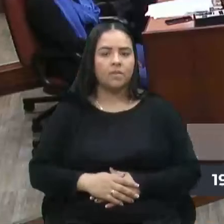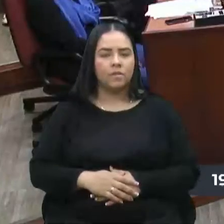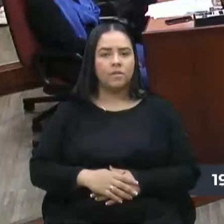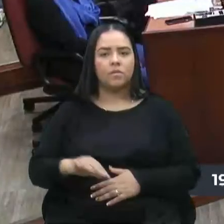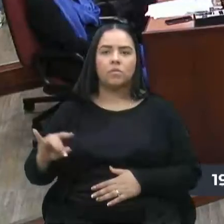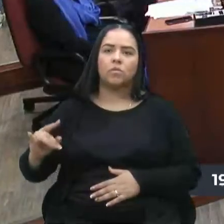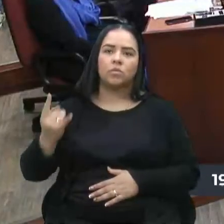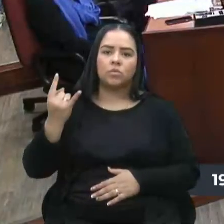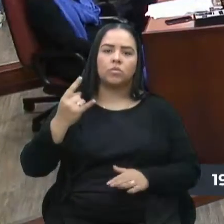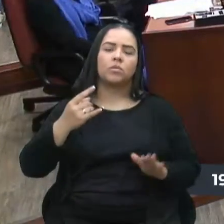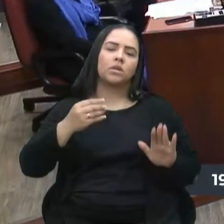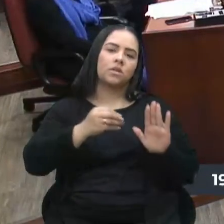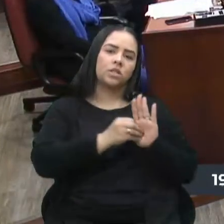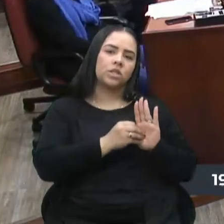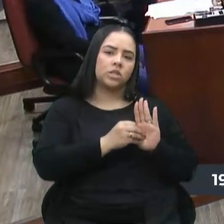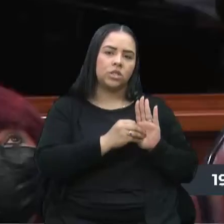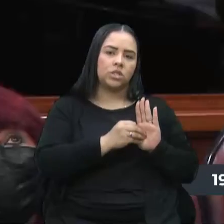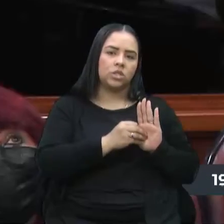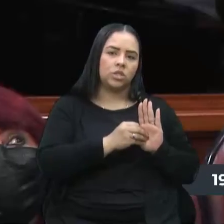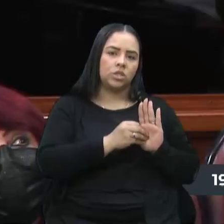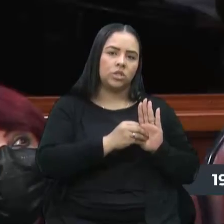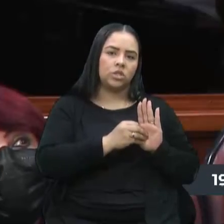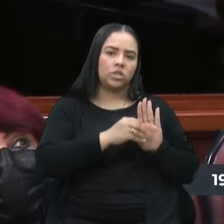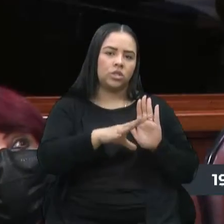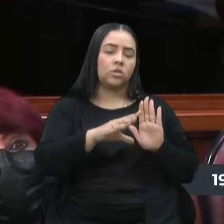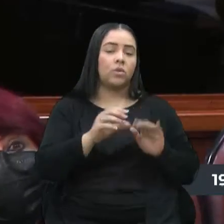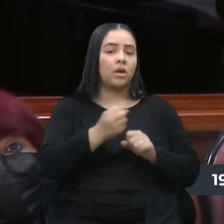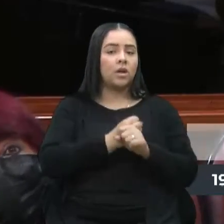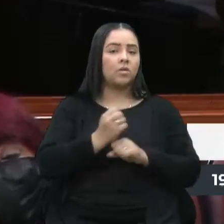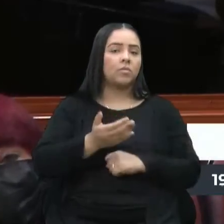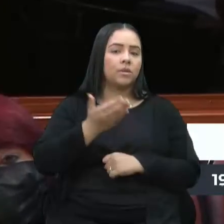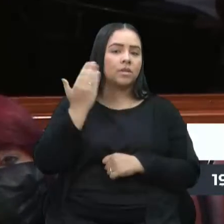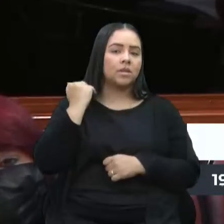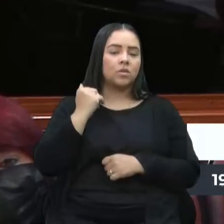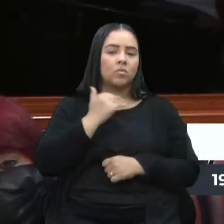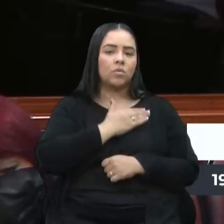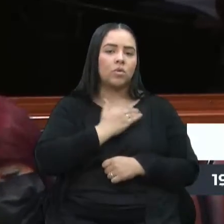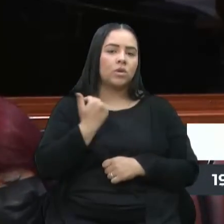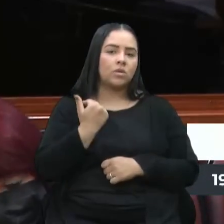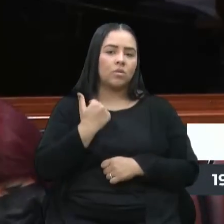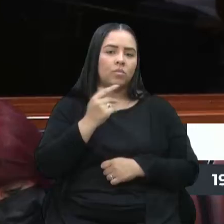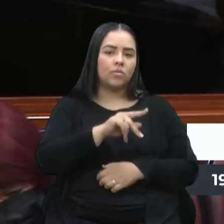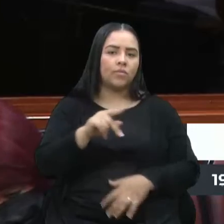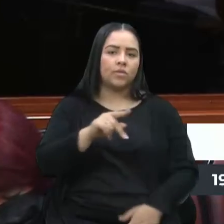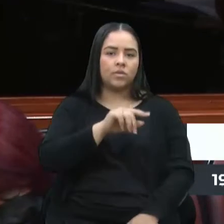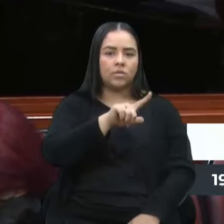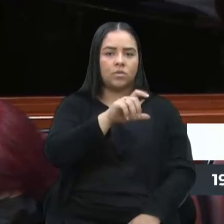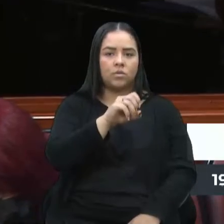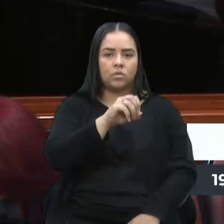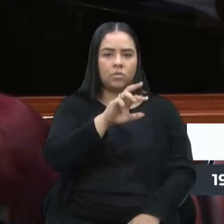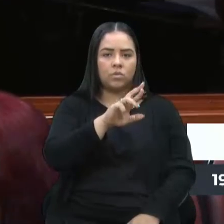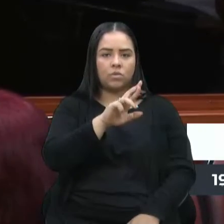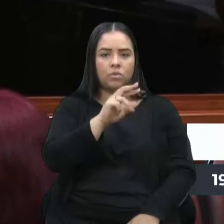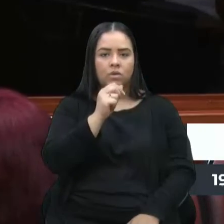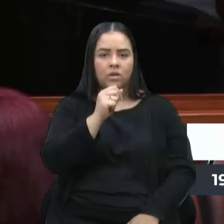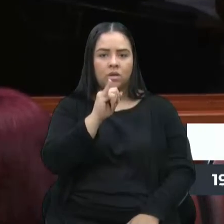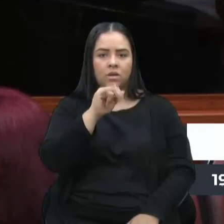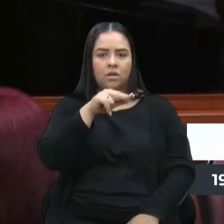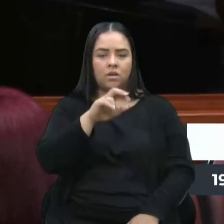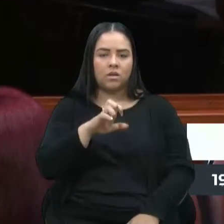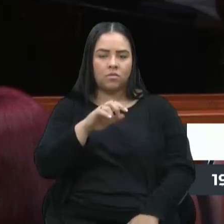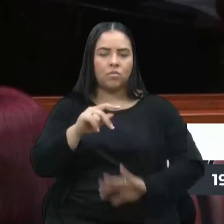indicação o ano passado nós tivemos o falecimento da Saudosa professora Loraine slomp Giron mais